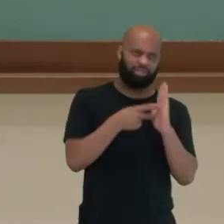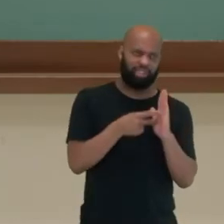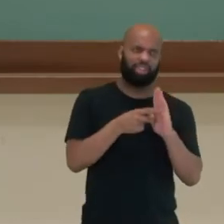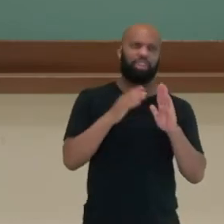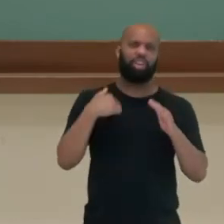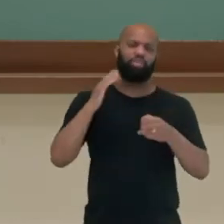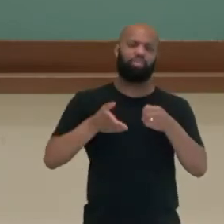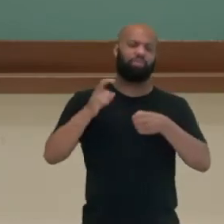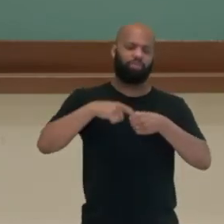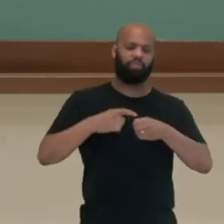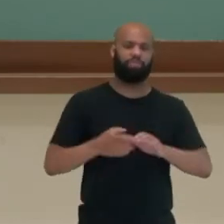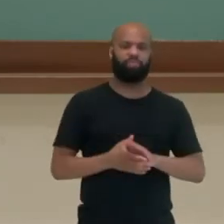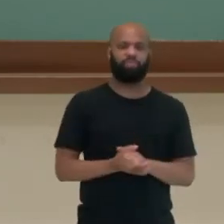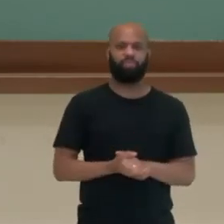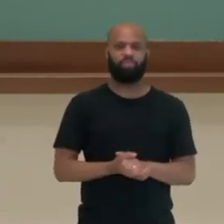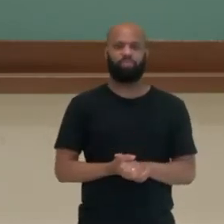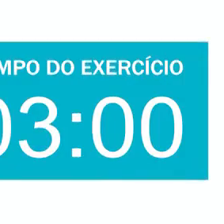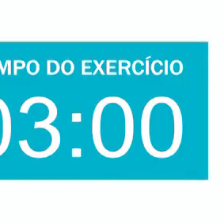já voltamos.